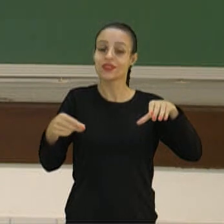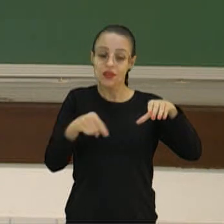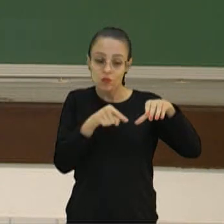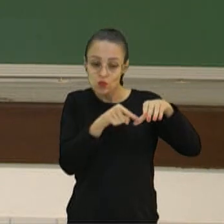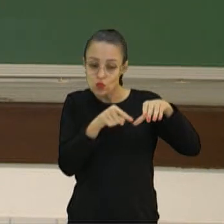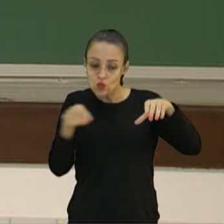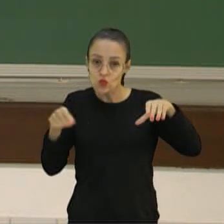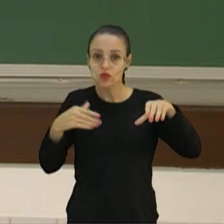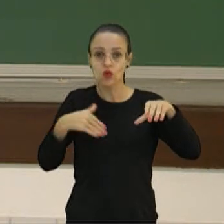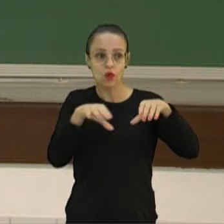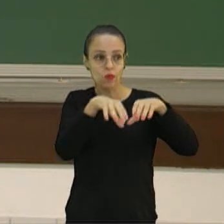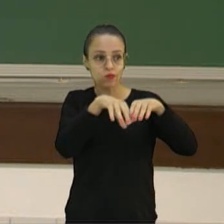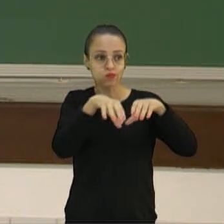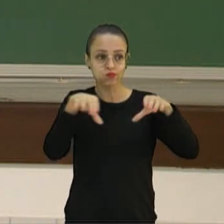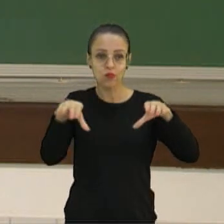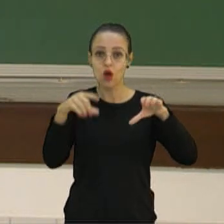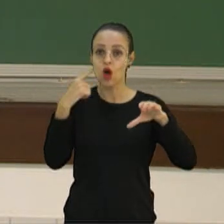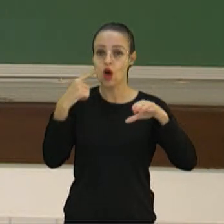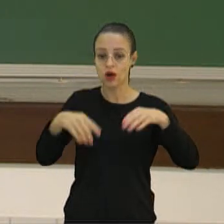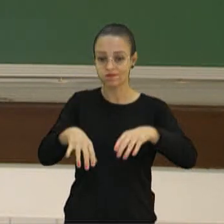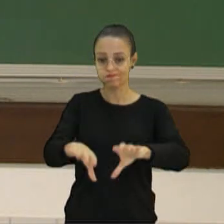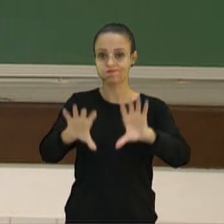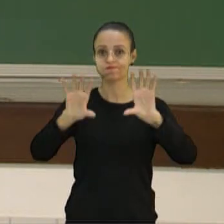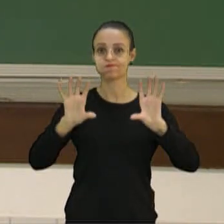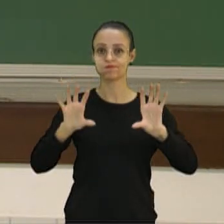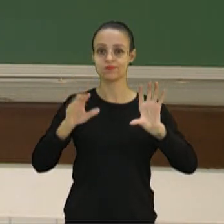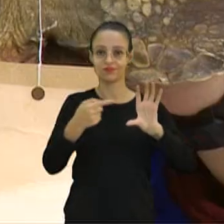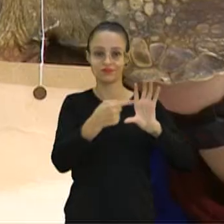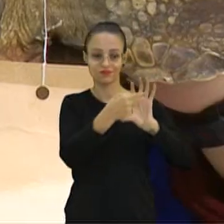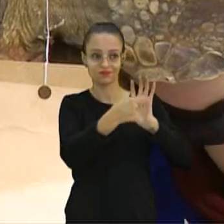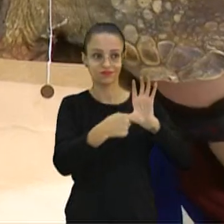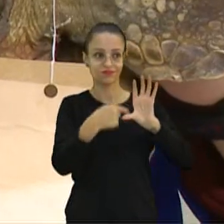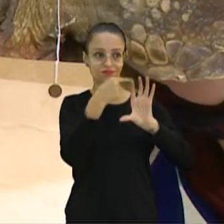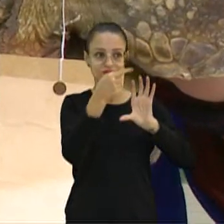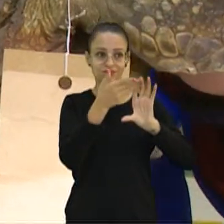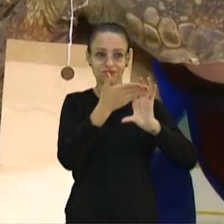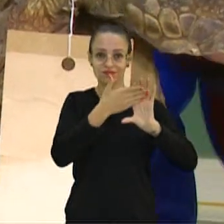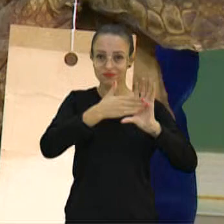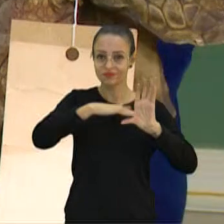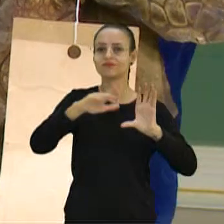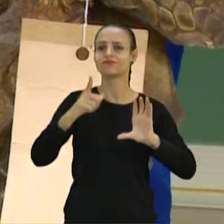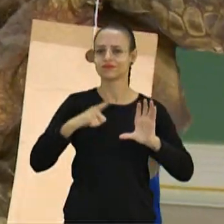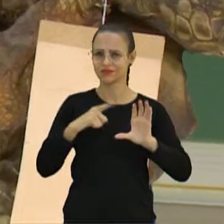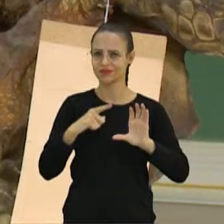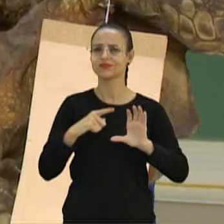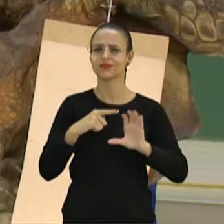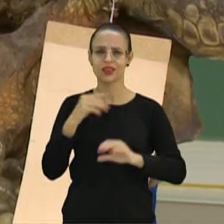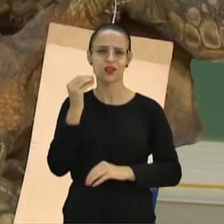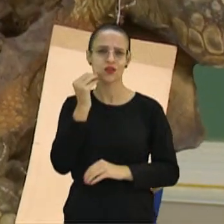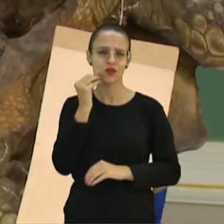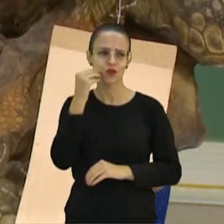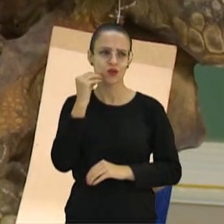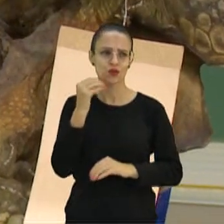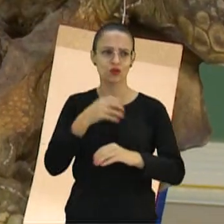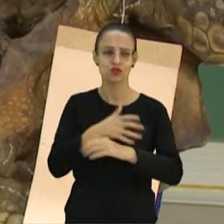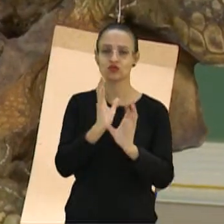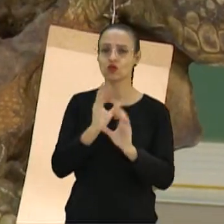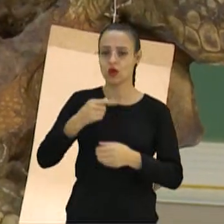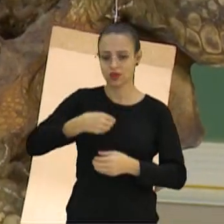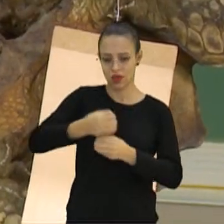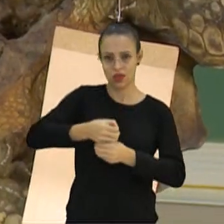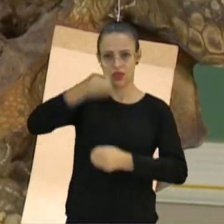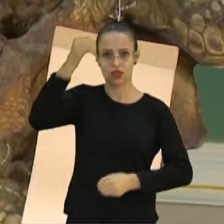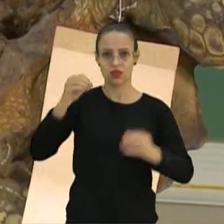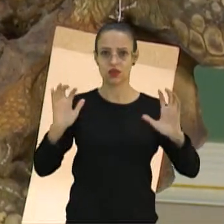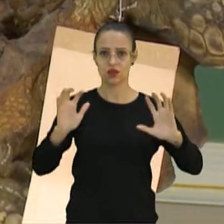corpo deles, se a gente virar assim, ó, a gente consegue perceber que eles são animais vertebrados. Eles têm, ó, uma coluna